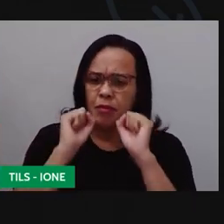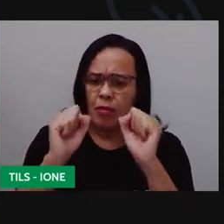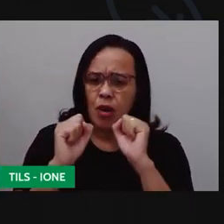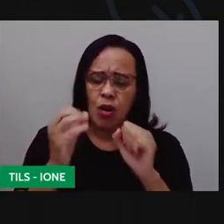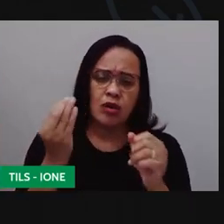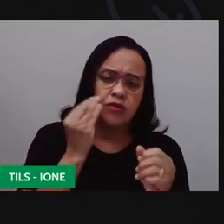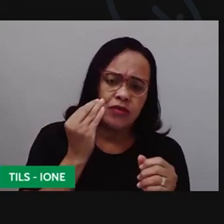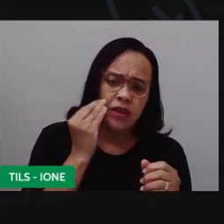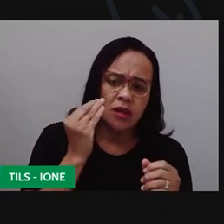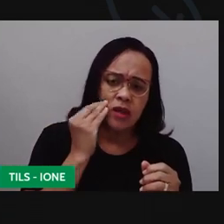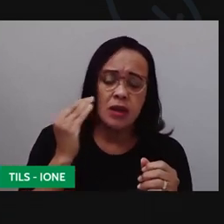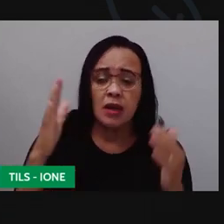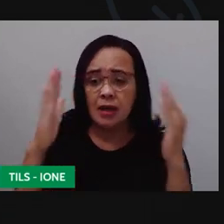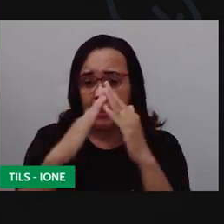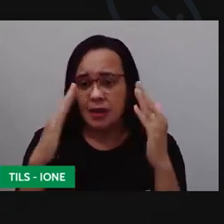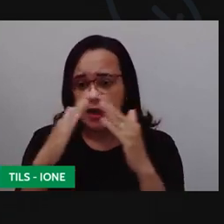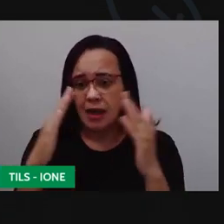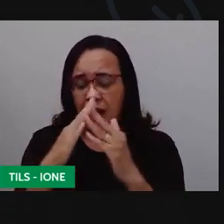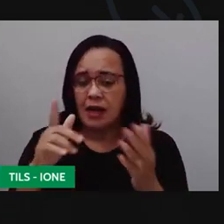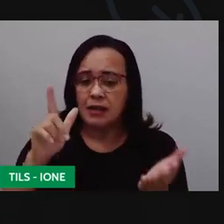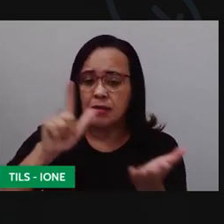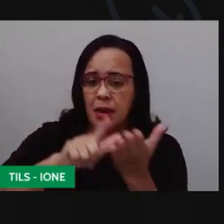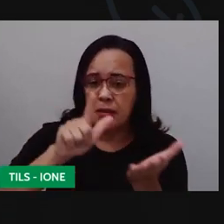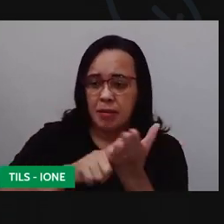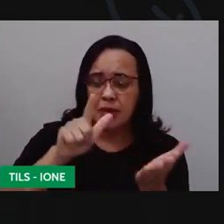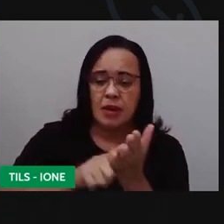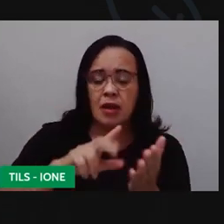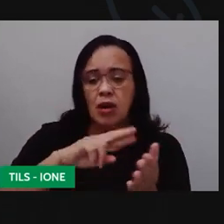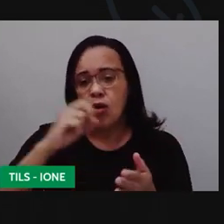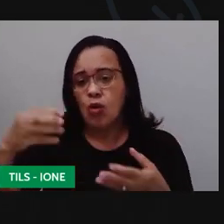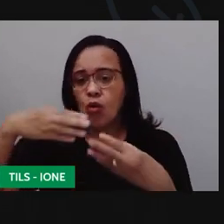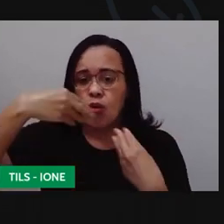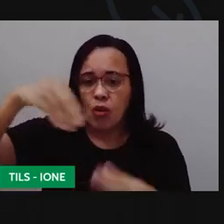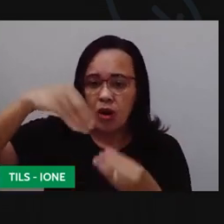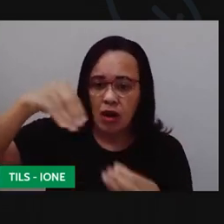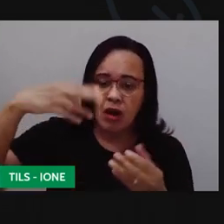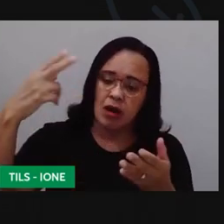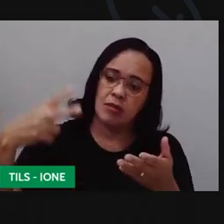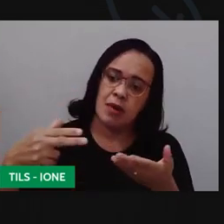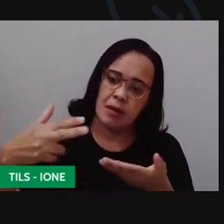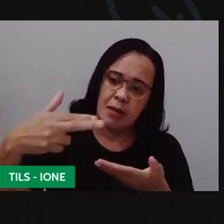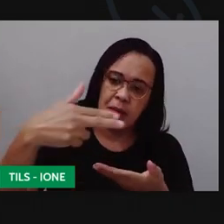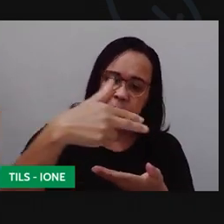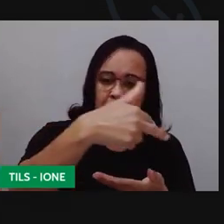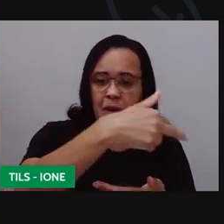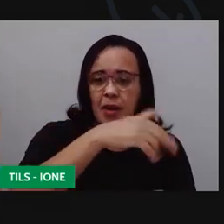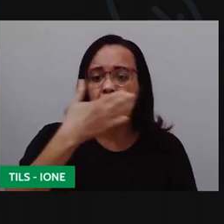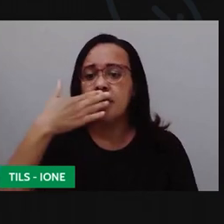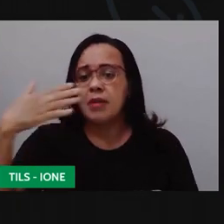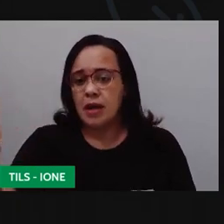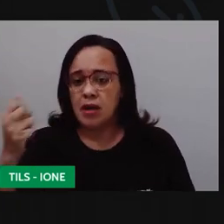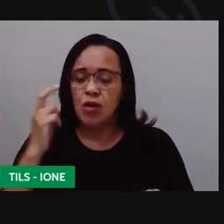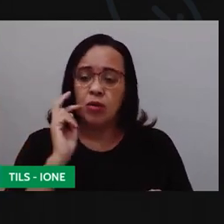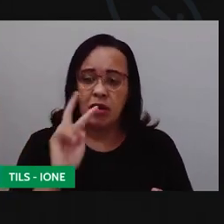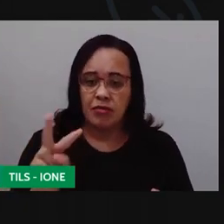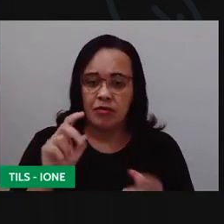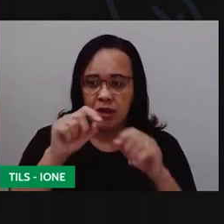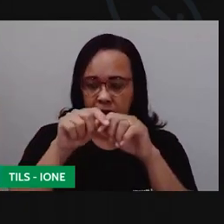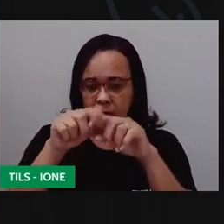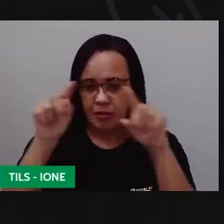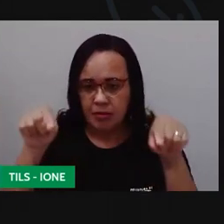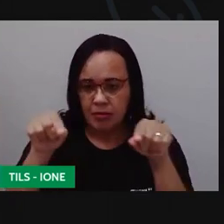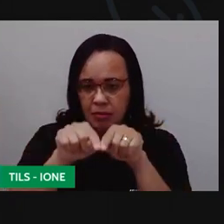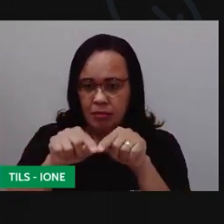de papelão, recorte de revista. A Pro fez aquele coloridinho para ficar melhorzinho para vocês verem, né? Então, a gente fez esses retângulos